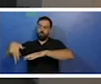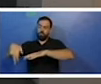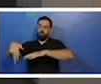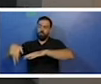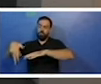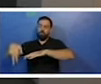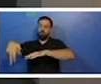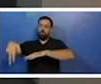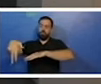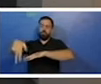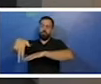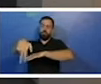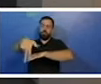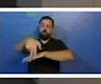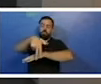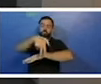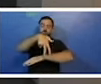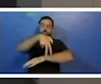contornar